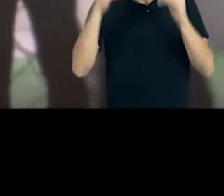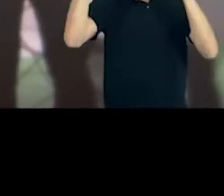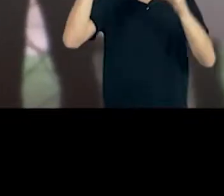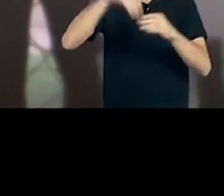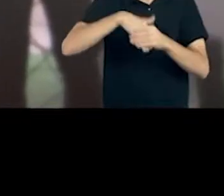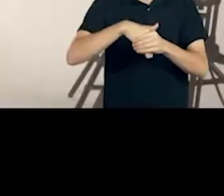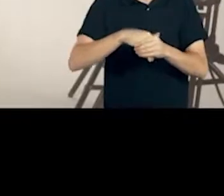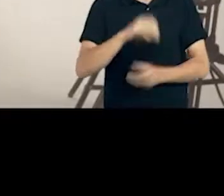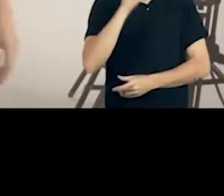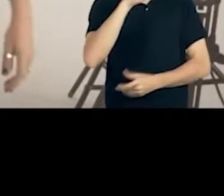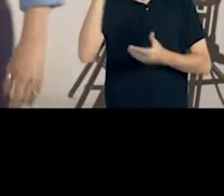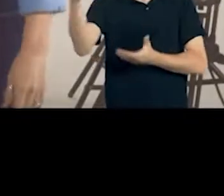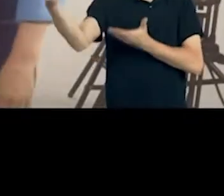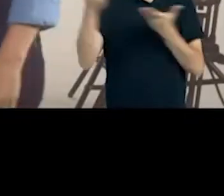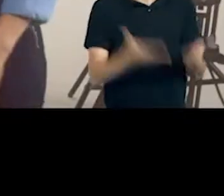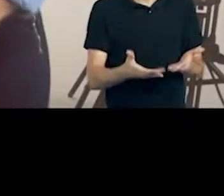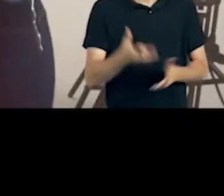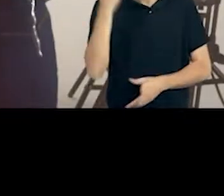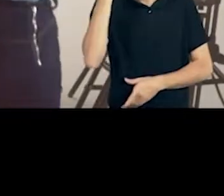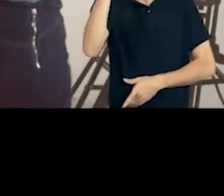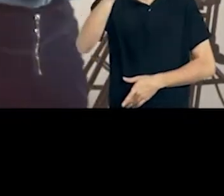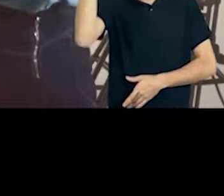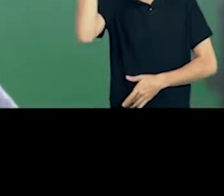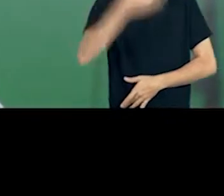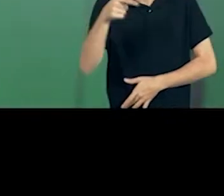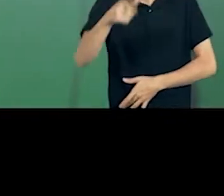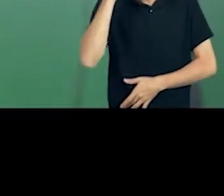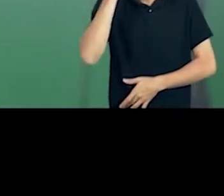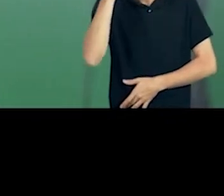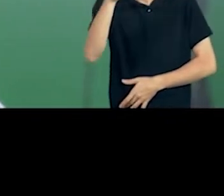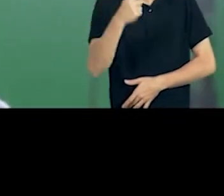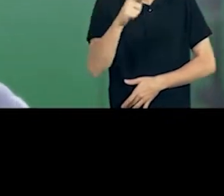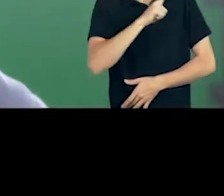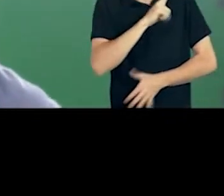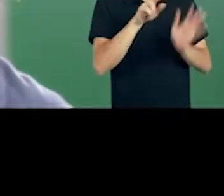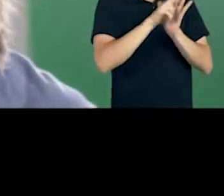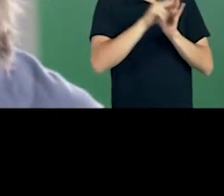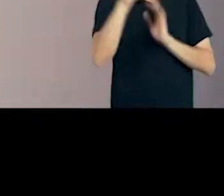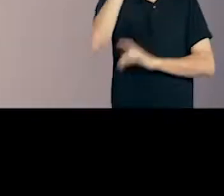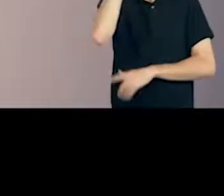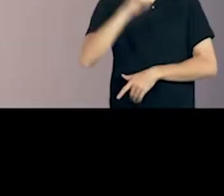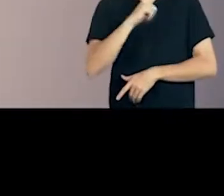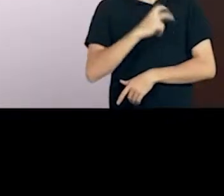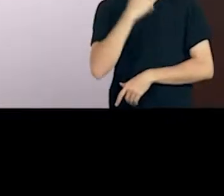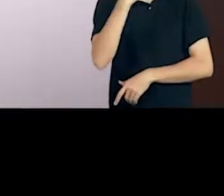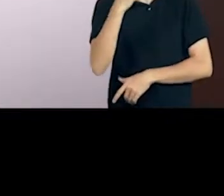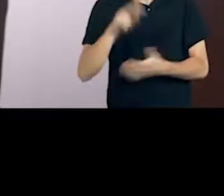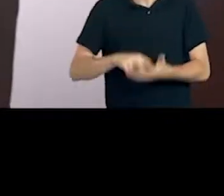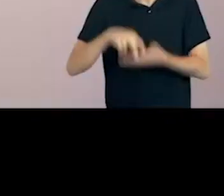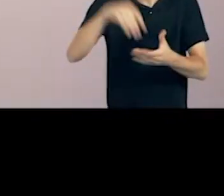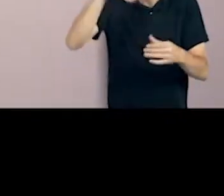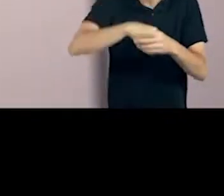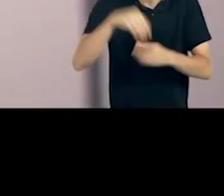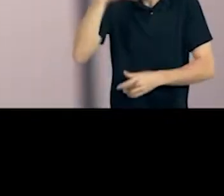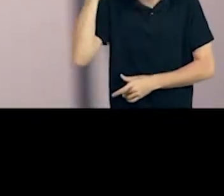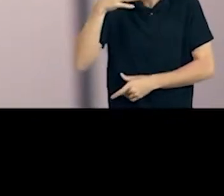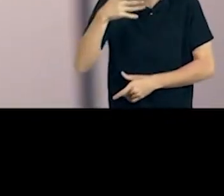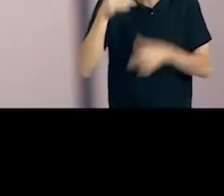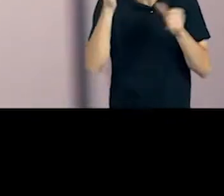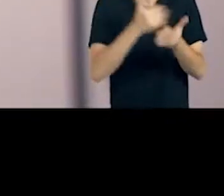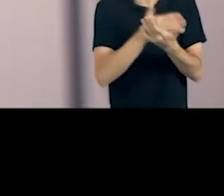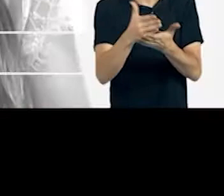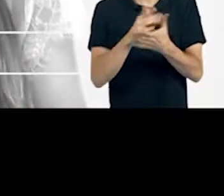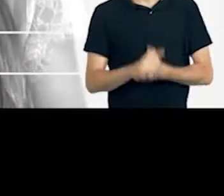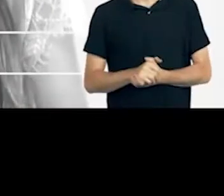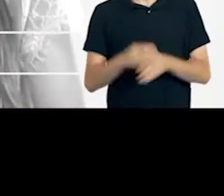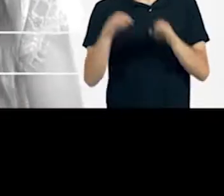bem-vinda. Obrigada. Para você ser aprovada no teste, você precisa representar uma pessoa que tem voz ativa na política. Ação! Democracia se